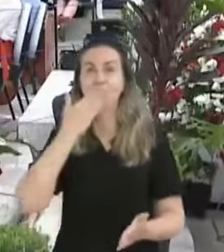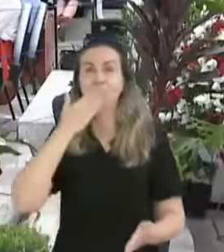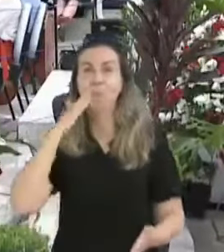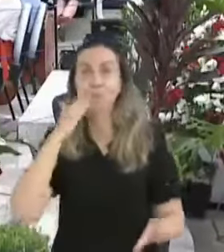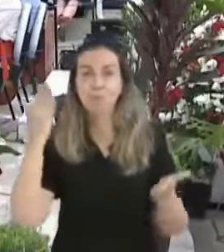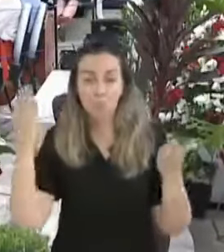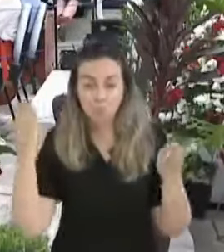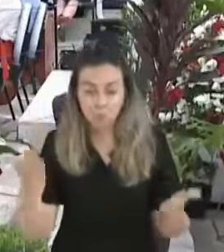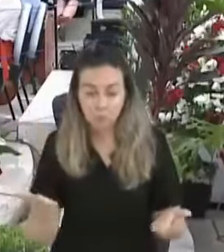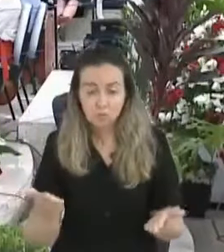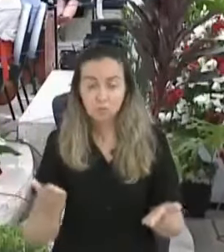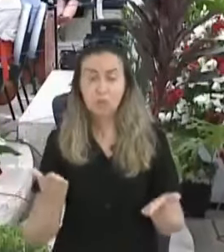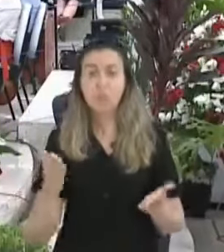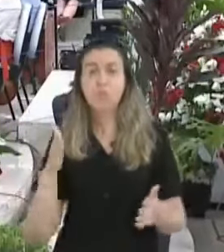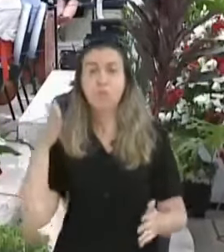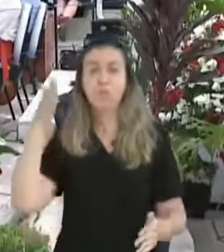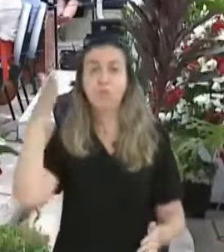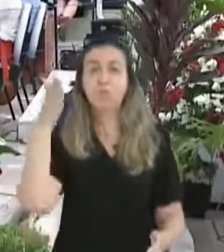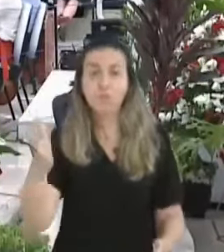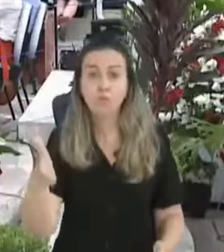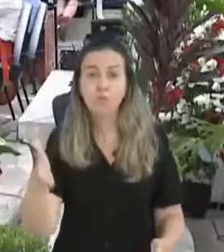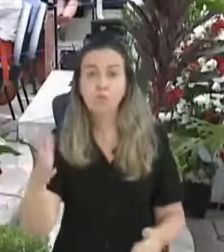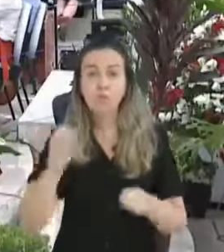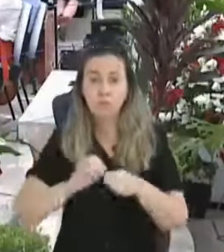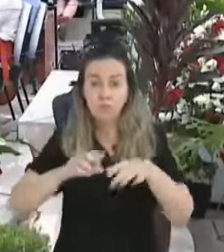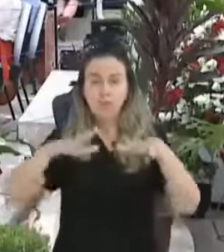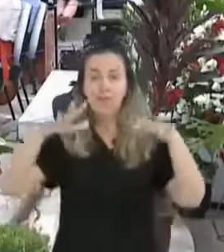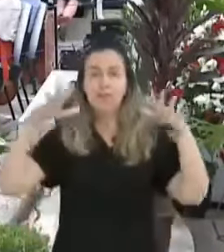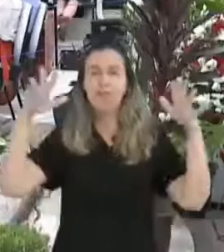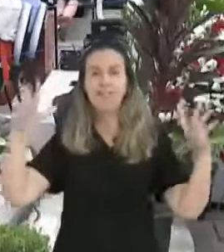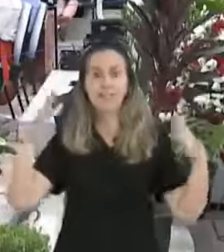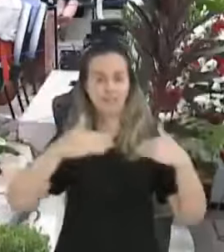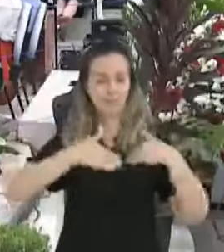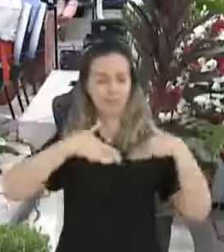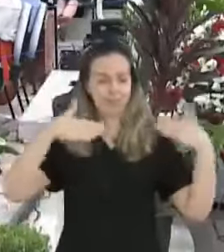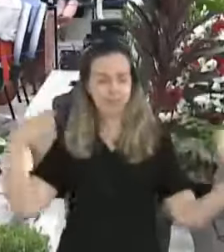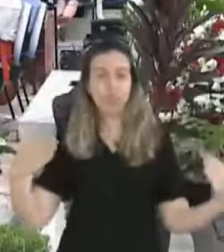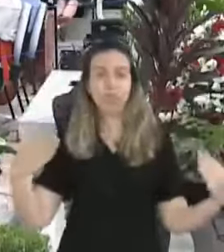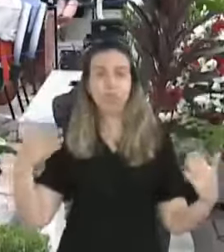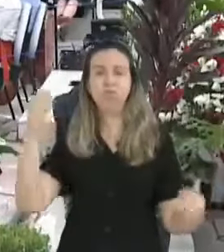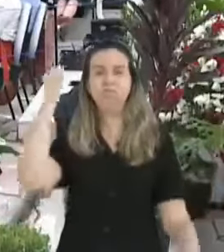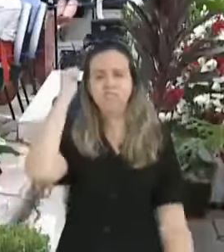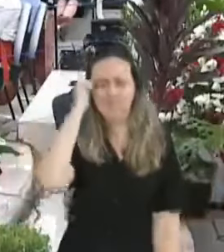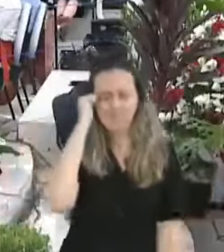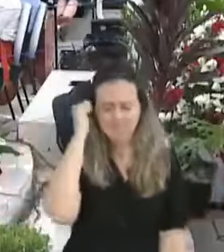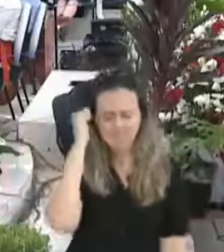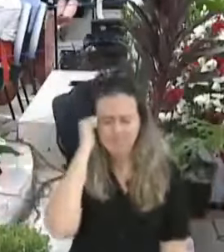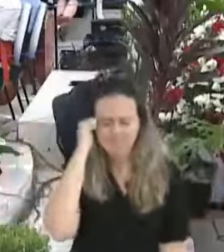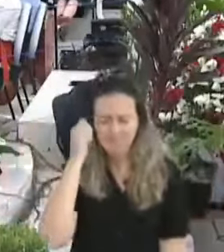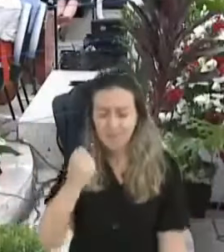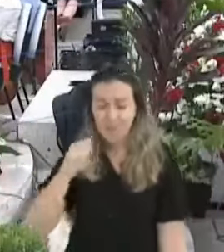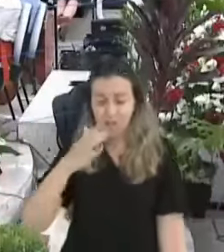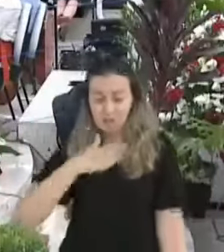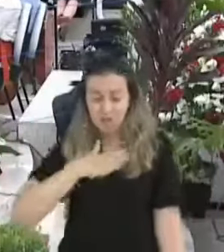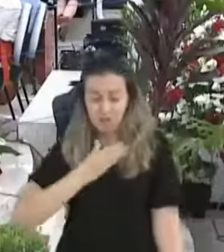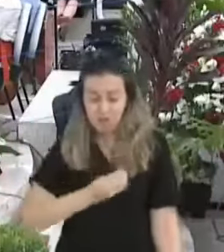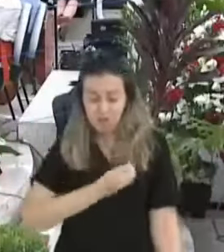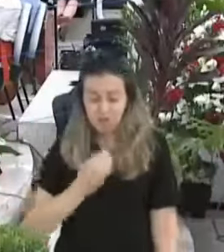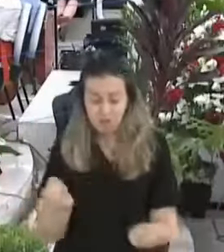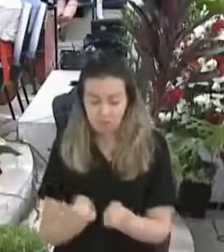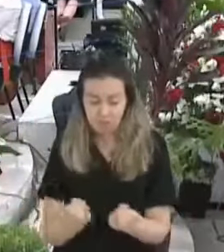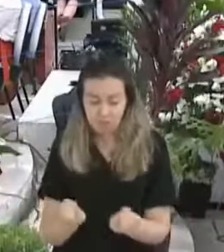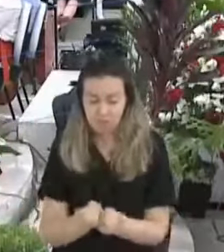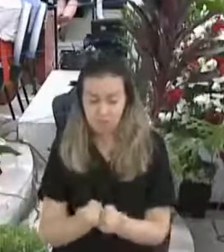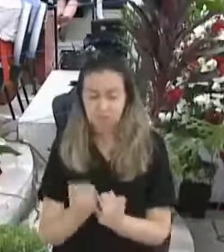promete sarar a terra, e ele só promete fazer milagres depois que este povo, que se chama pelo seu nome,